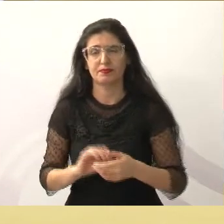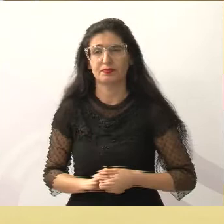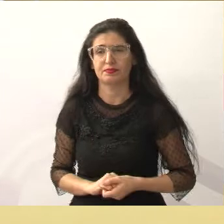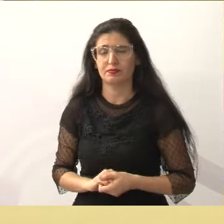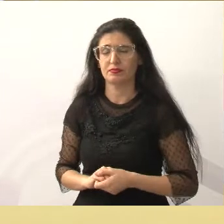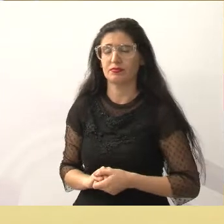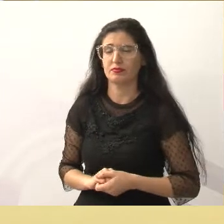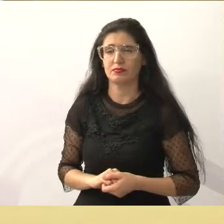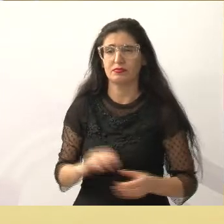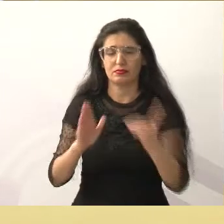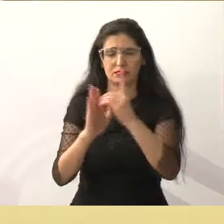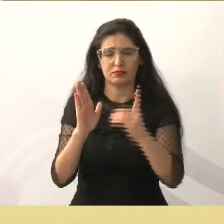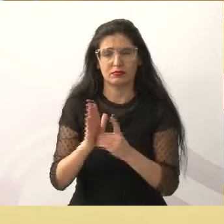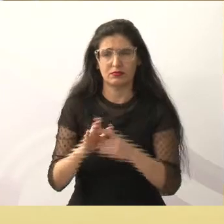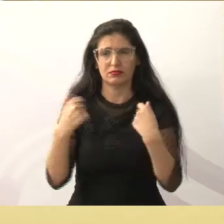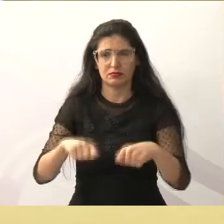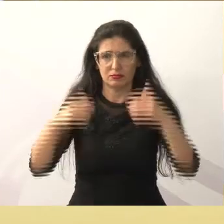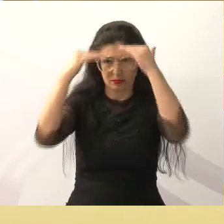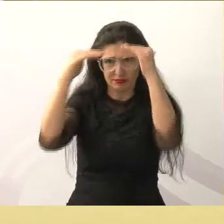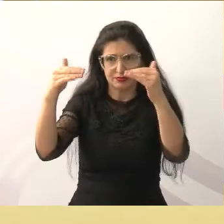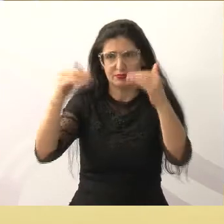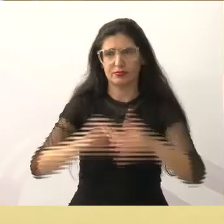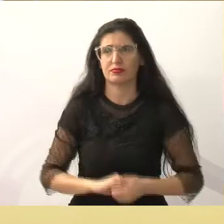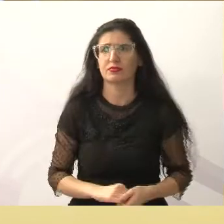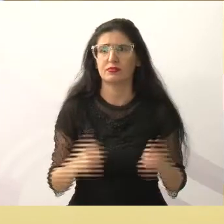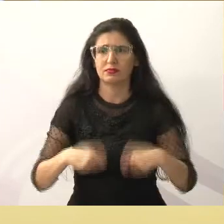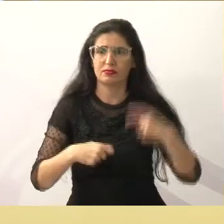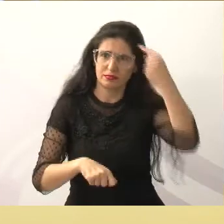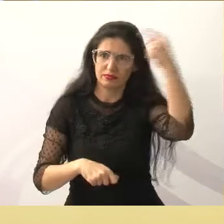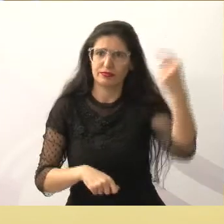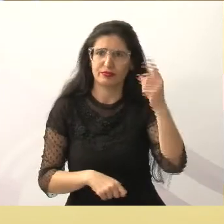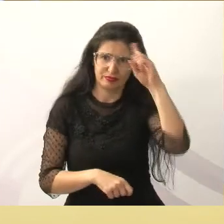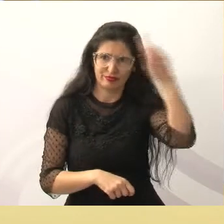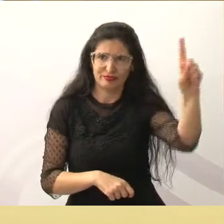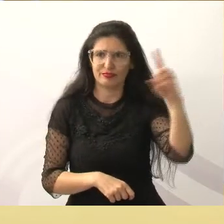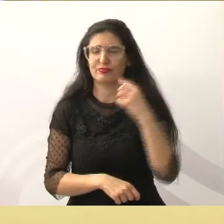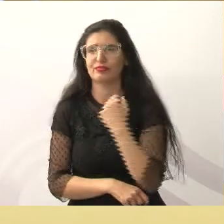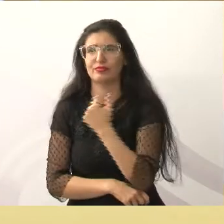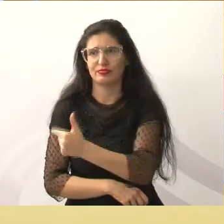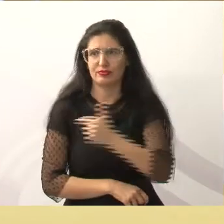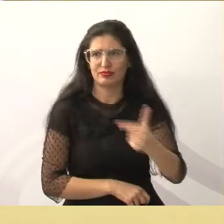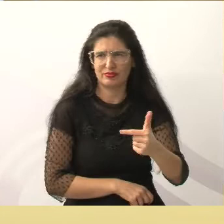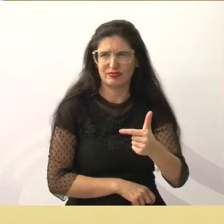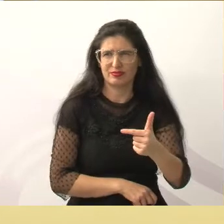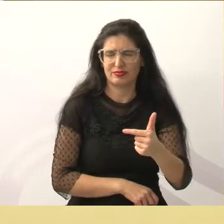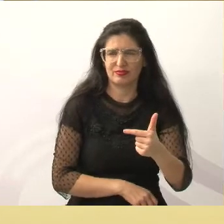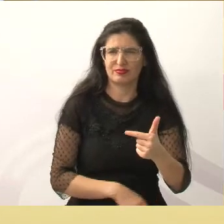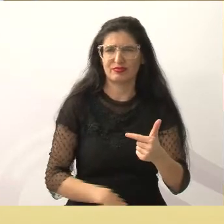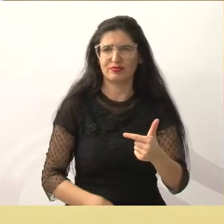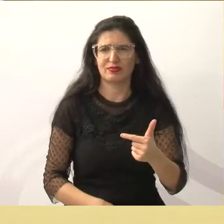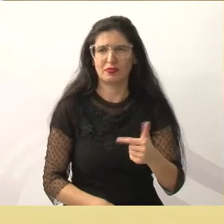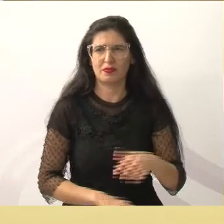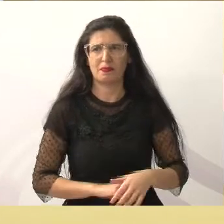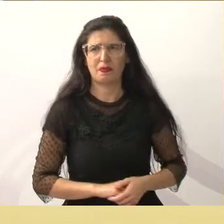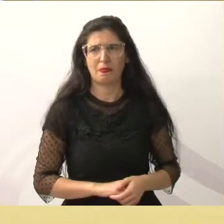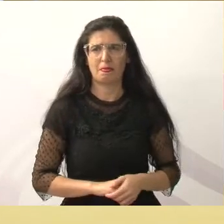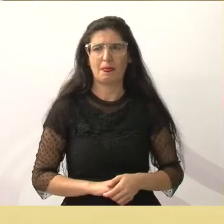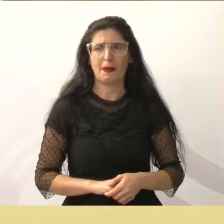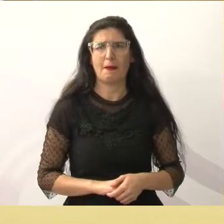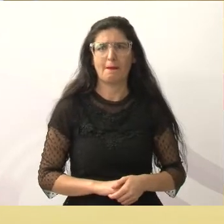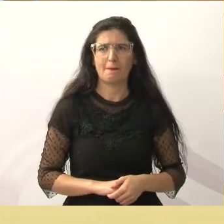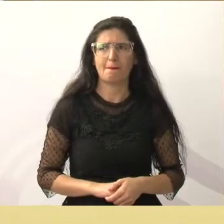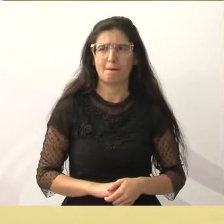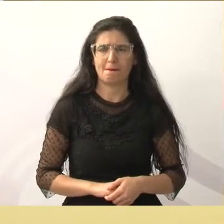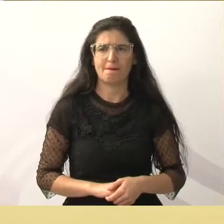decretos. Vamos que pensar, né? Porque dia 22 estendeu mais ainda esse período de restrição e ainda